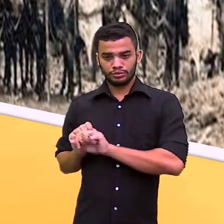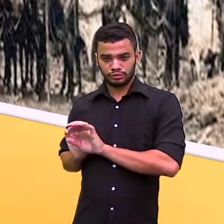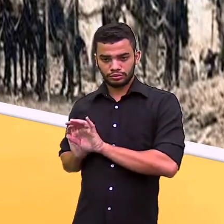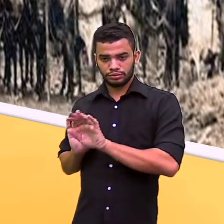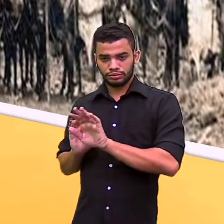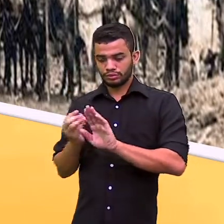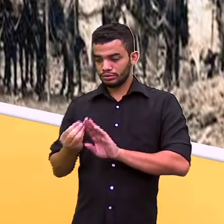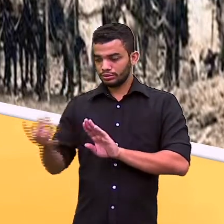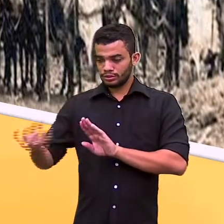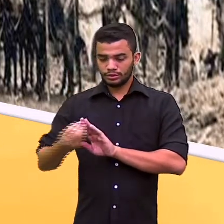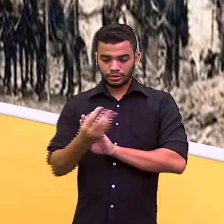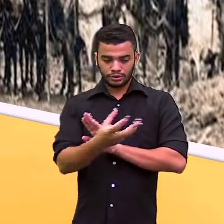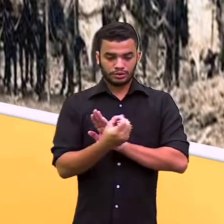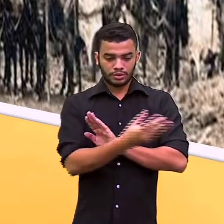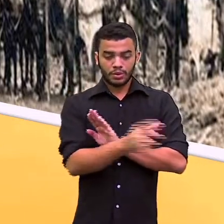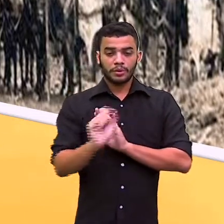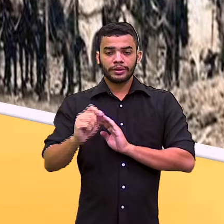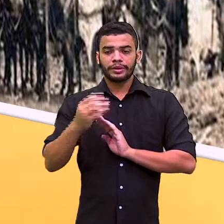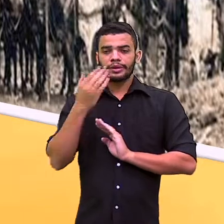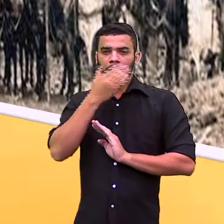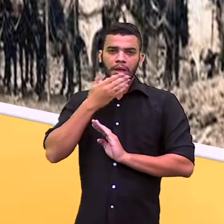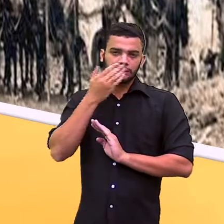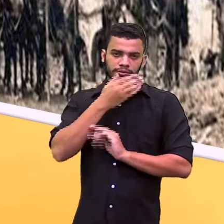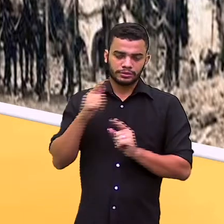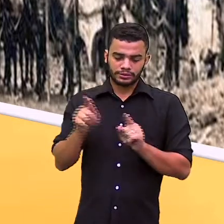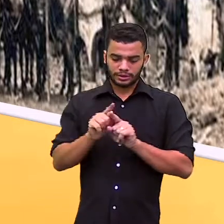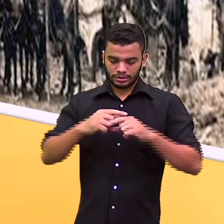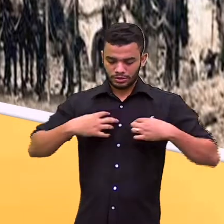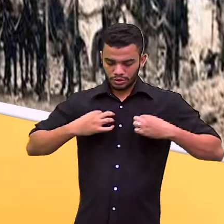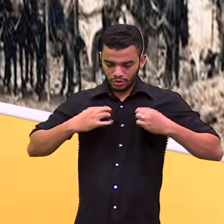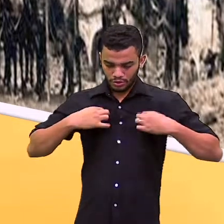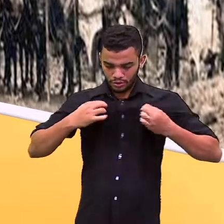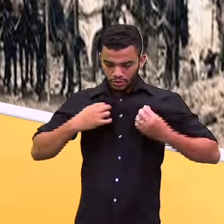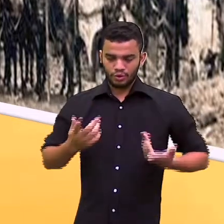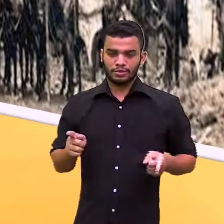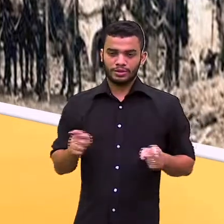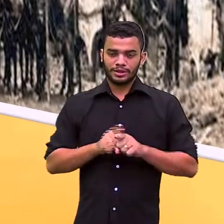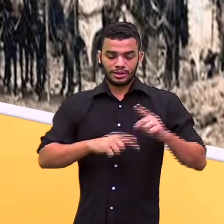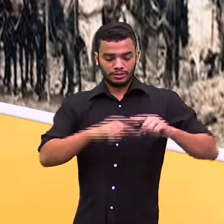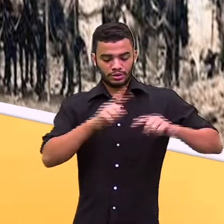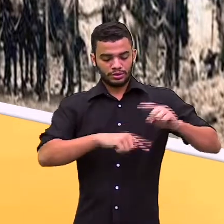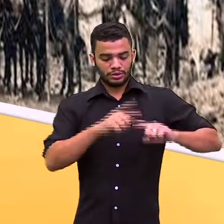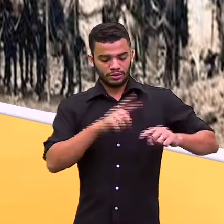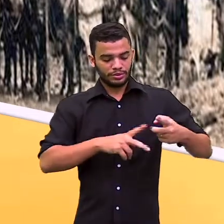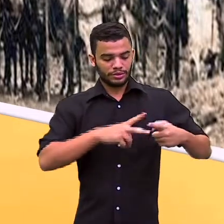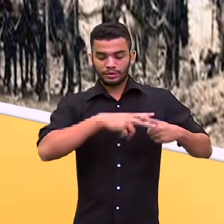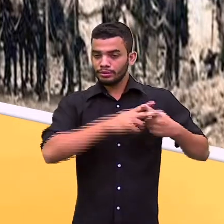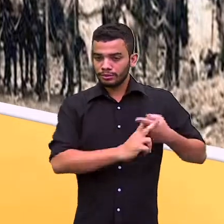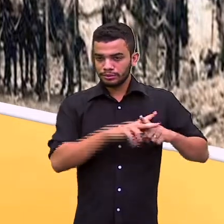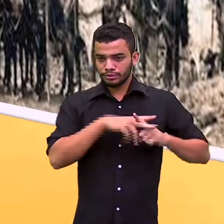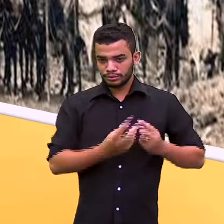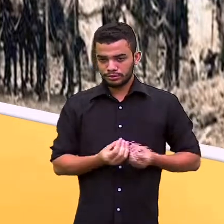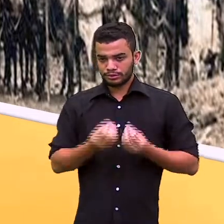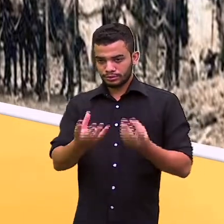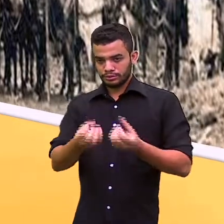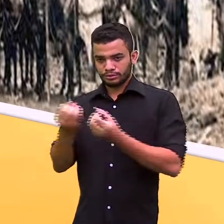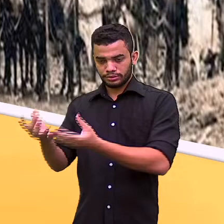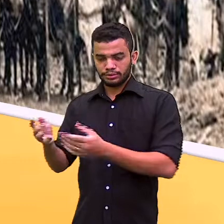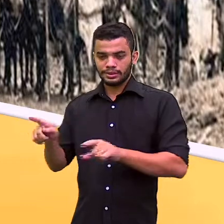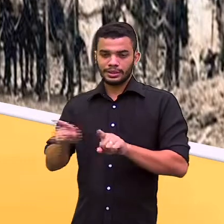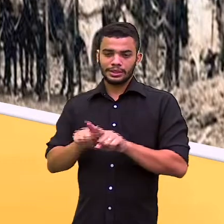açúcar, roupa, utensílios domésticos, ferramentas, armas, azeite, vinho,